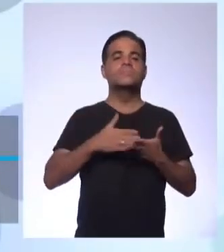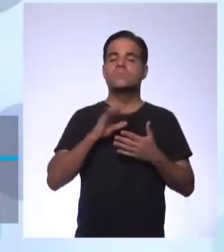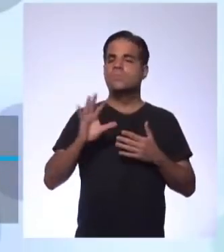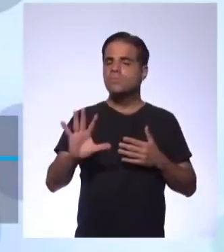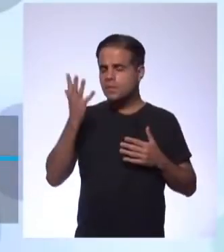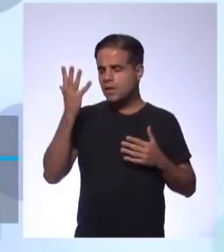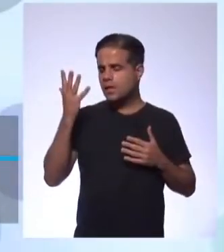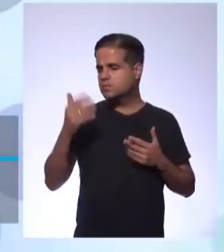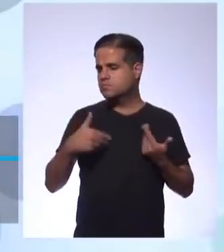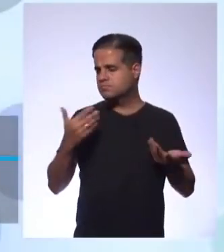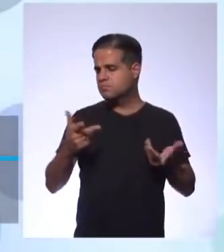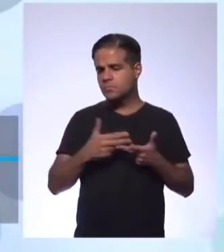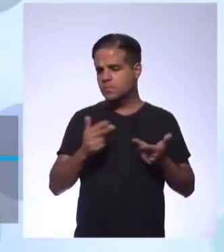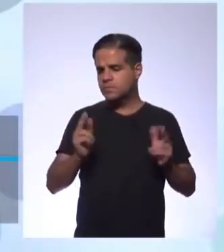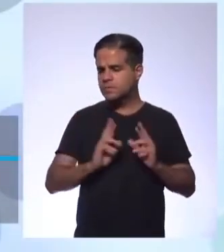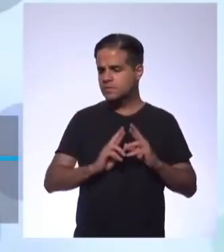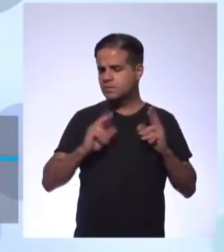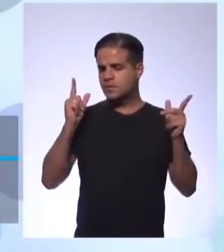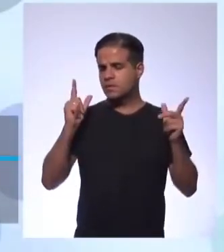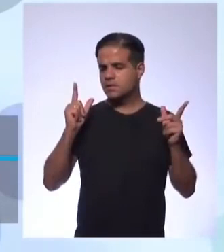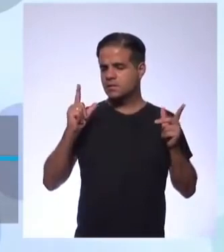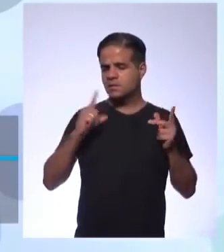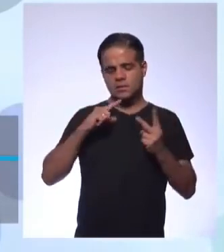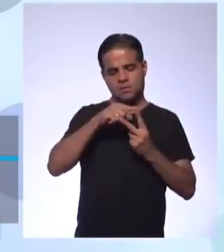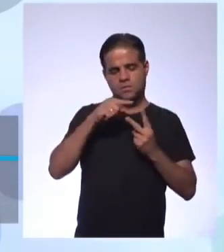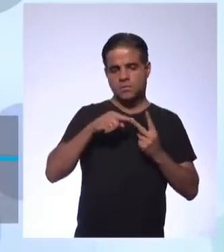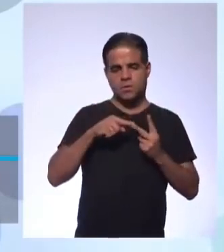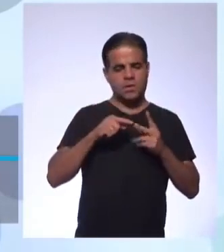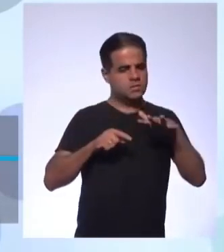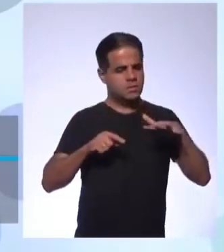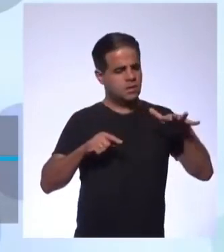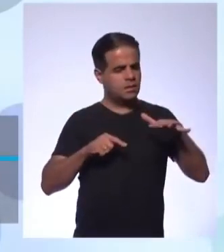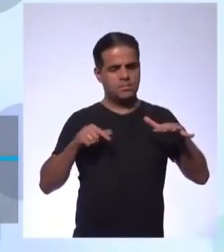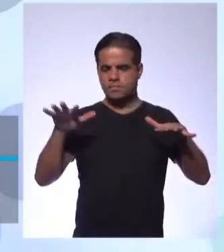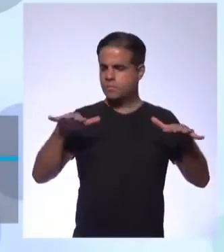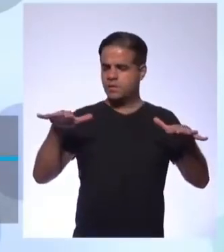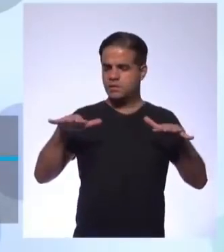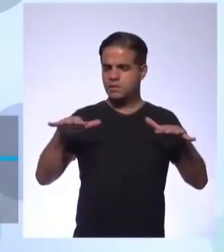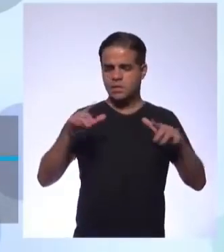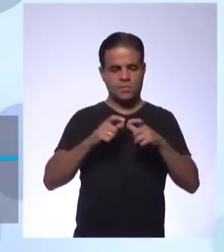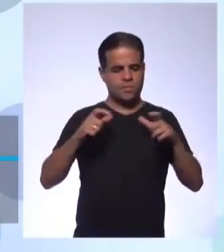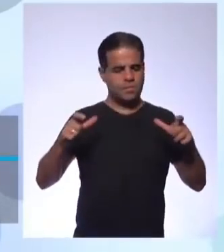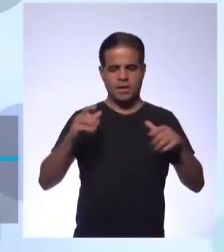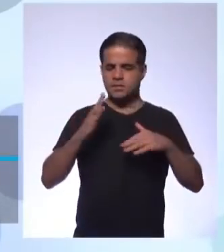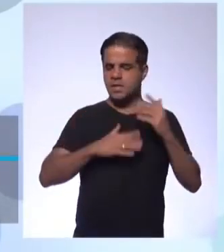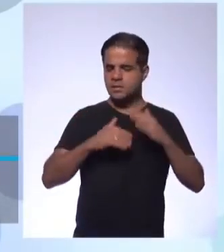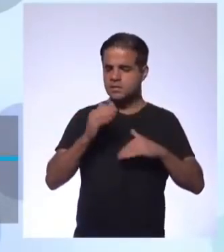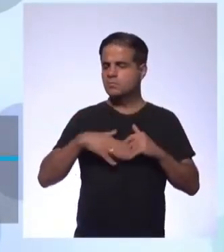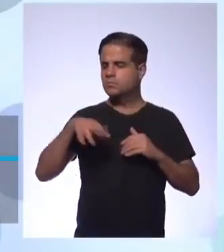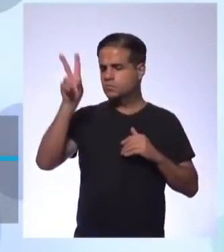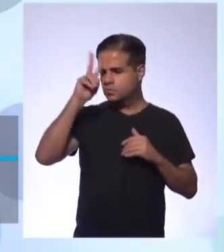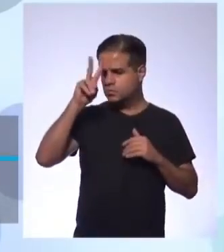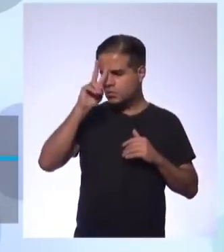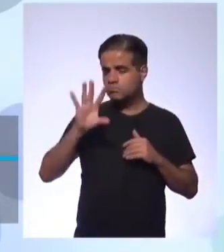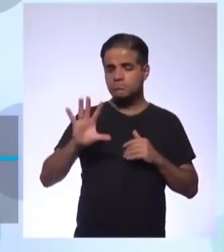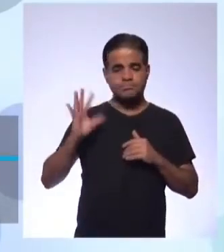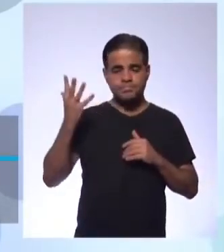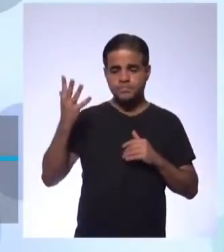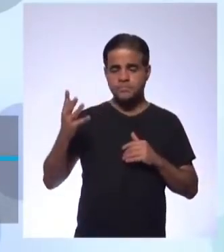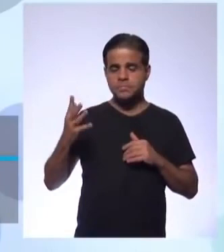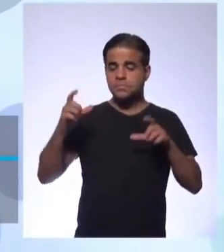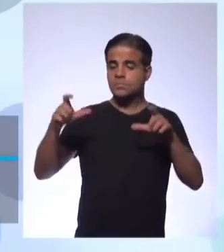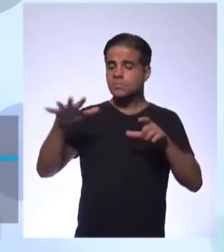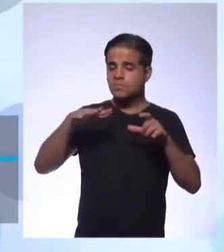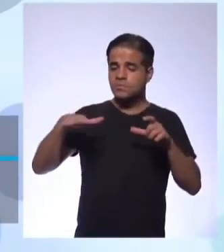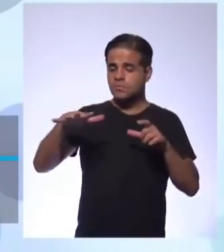acontece uma coisa diferente. Tem 2 ambientes. A maior parte da ação, da história, se passa na Terra do